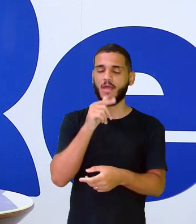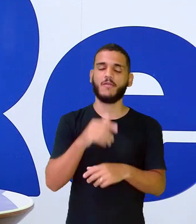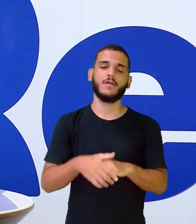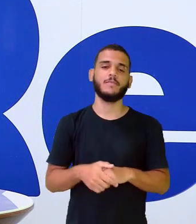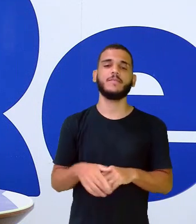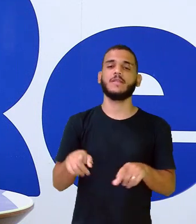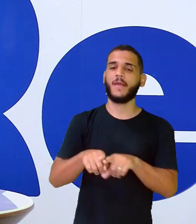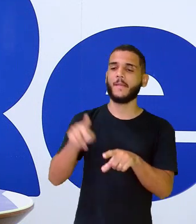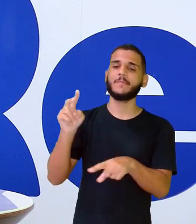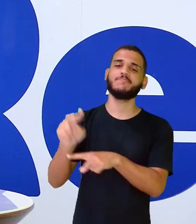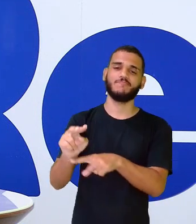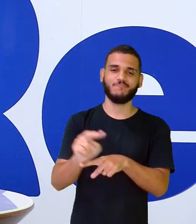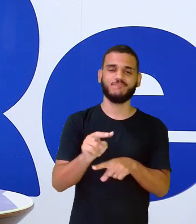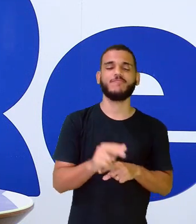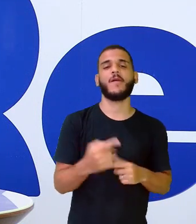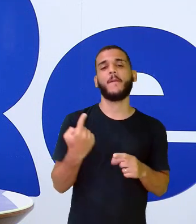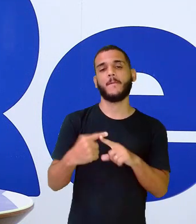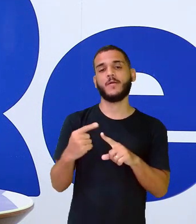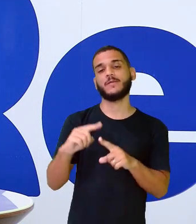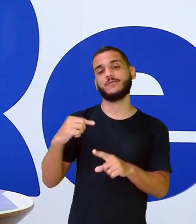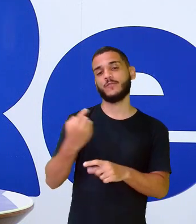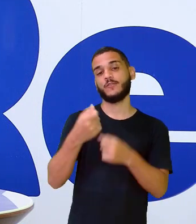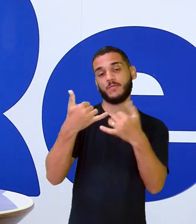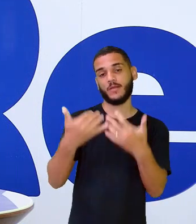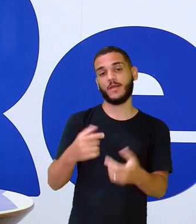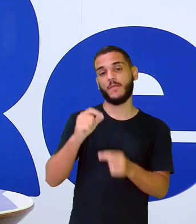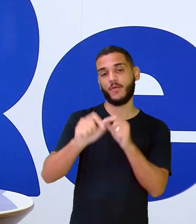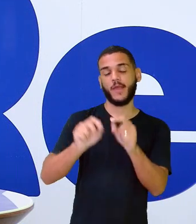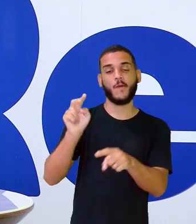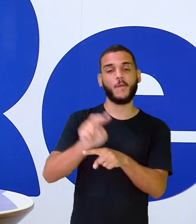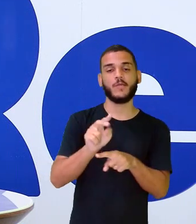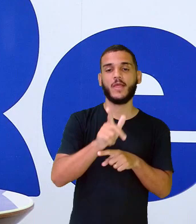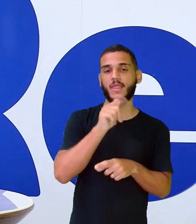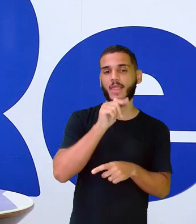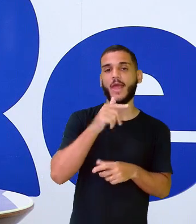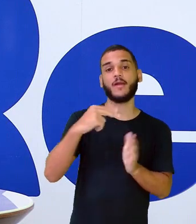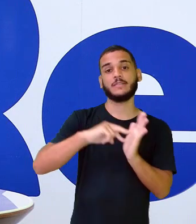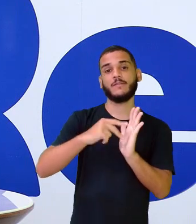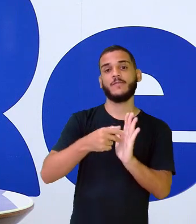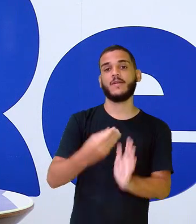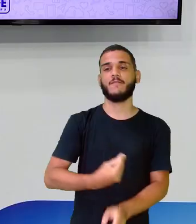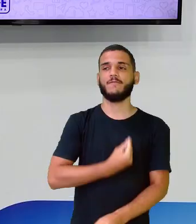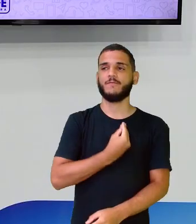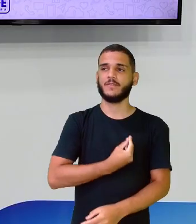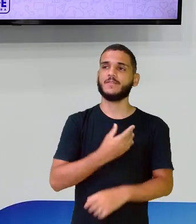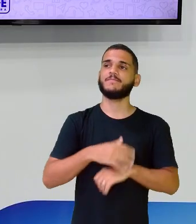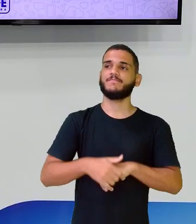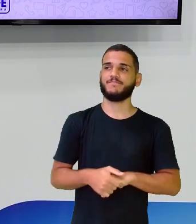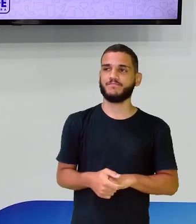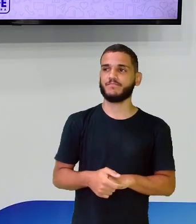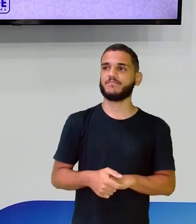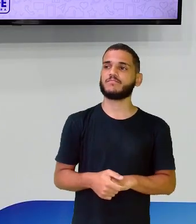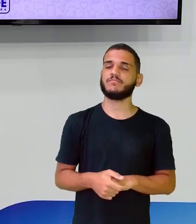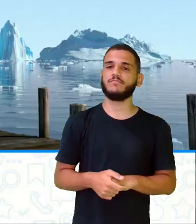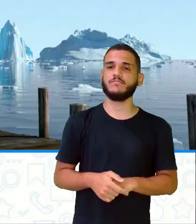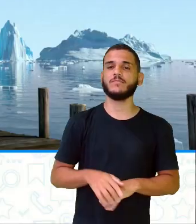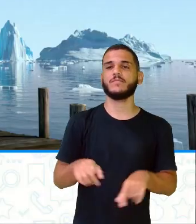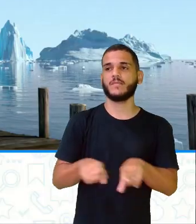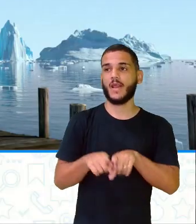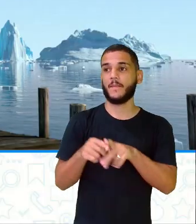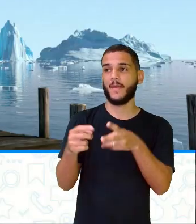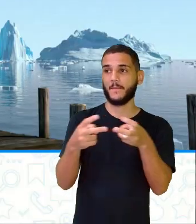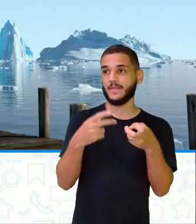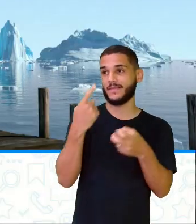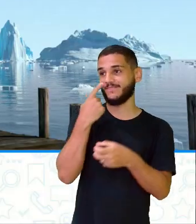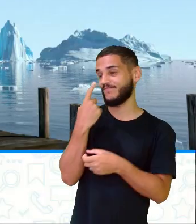a conservação, por isso se fala tanto na conservação da água, a água é vida. É verdade, professora Eli. Então, a gente viu também ó, que a